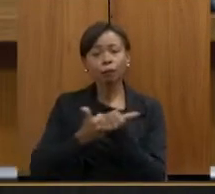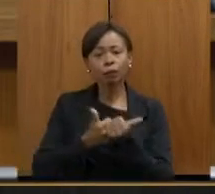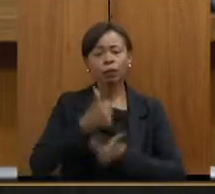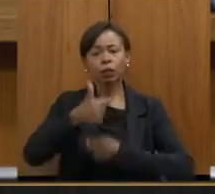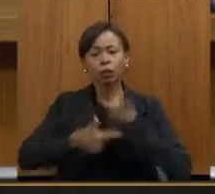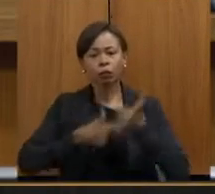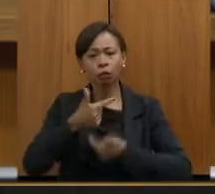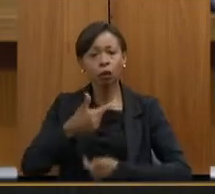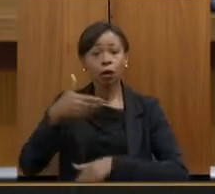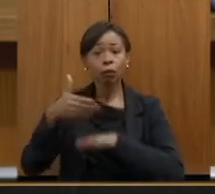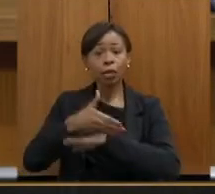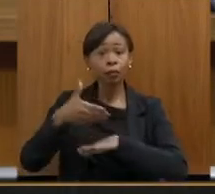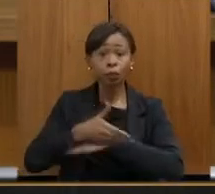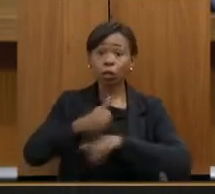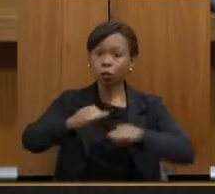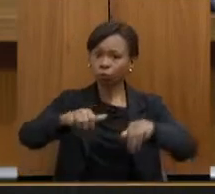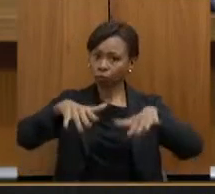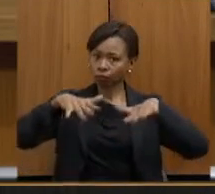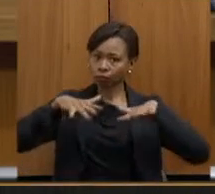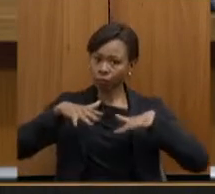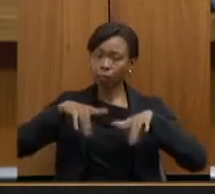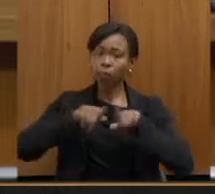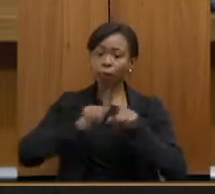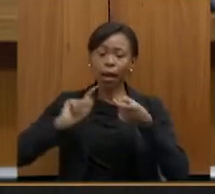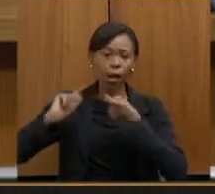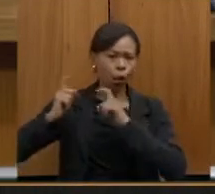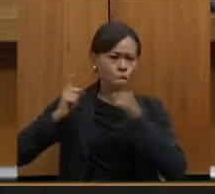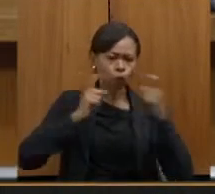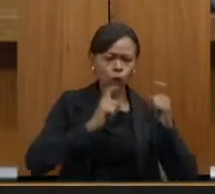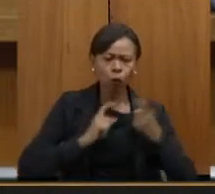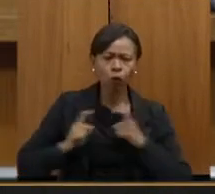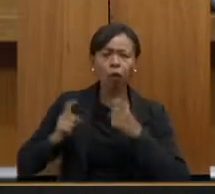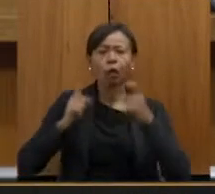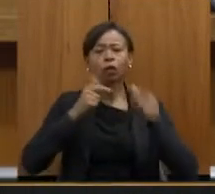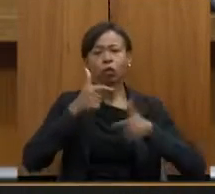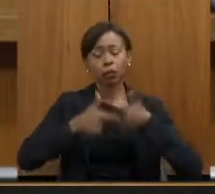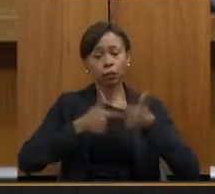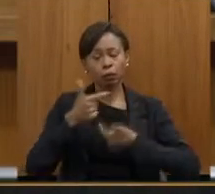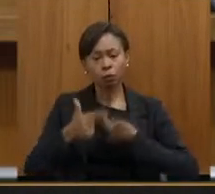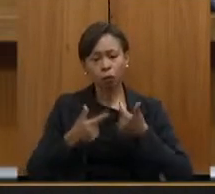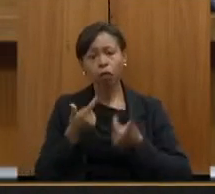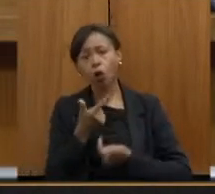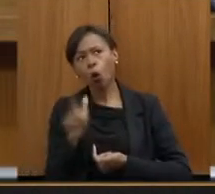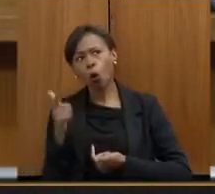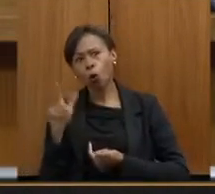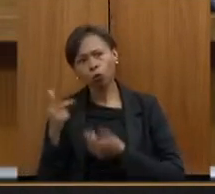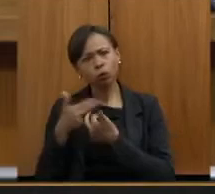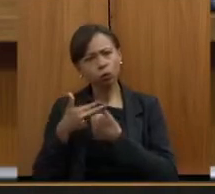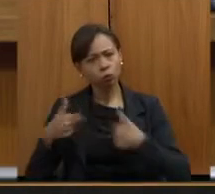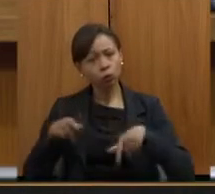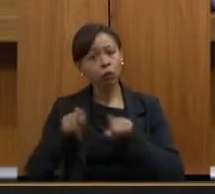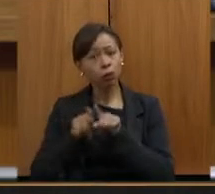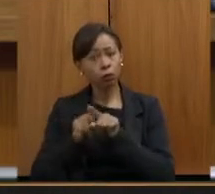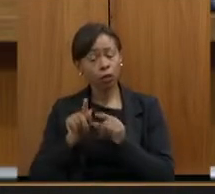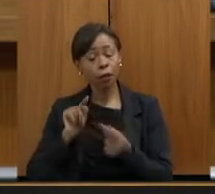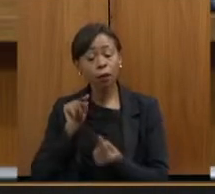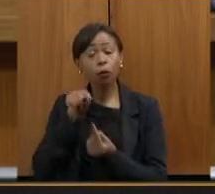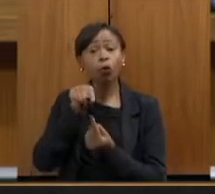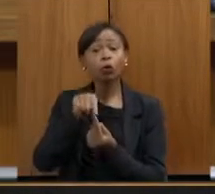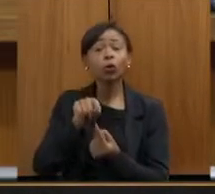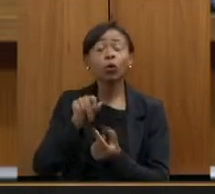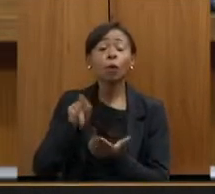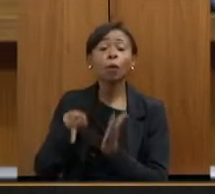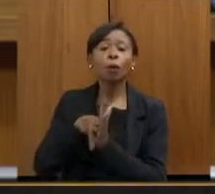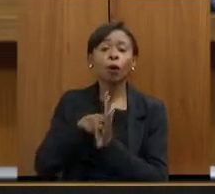participação em audiências públicas, em reuniões de trabalho, em outros processos referentes à regularização